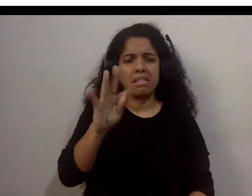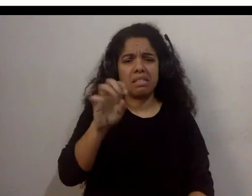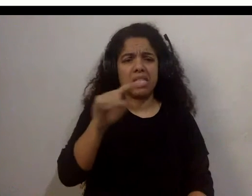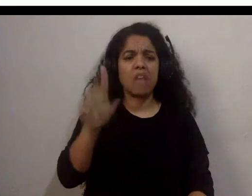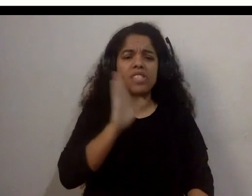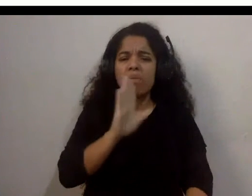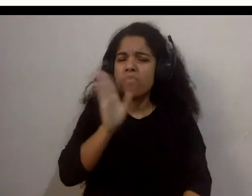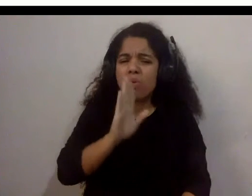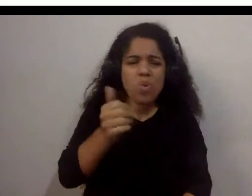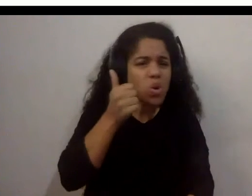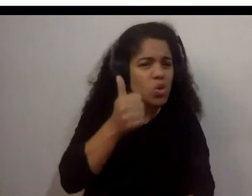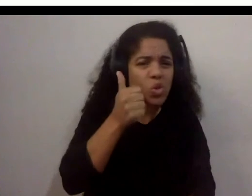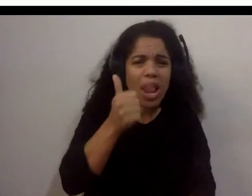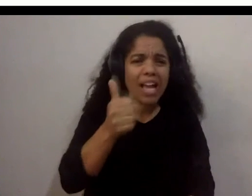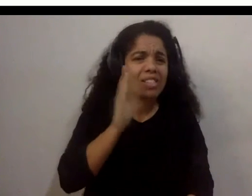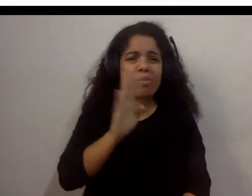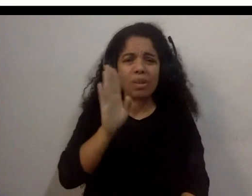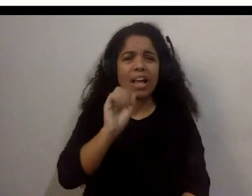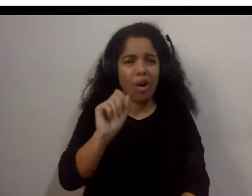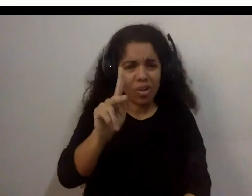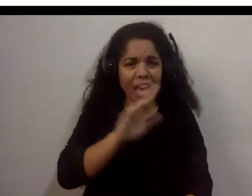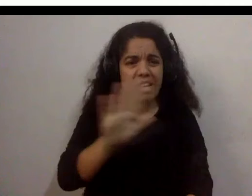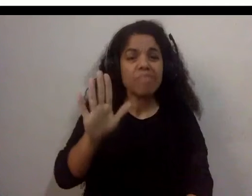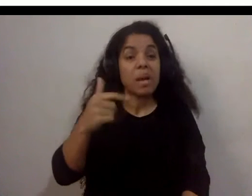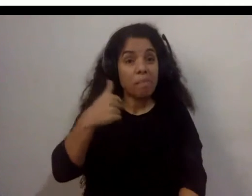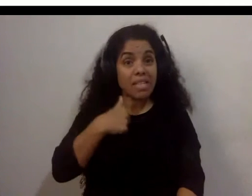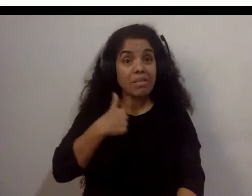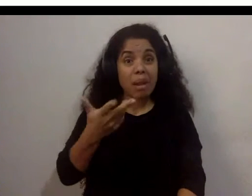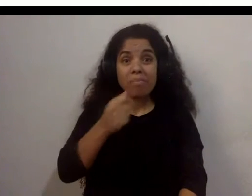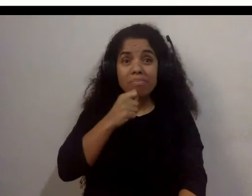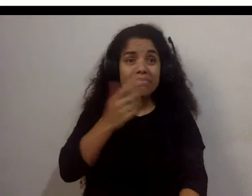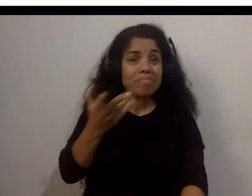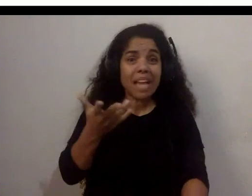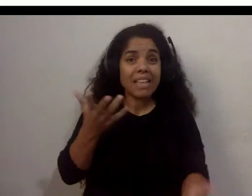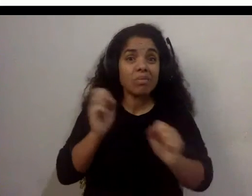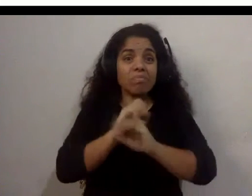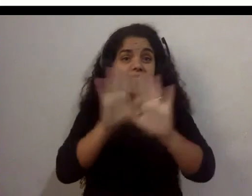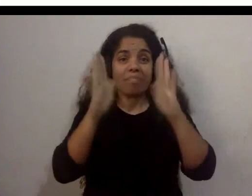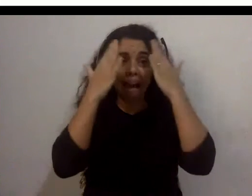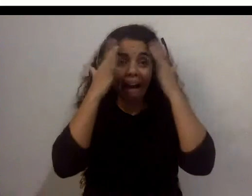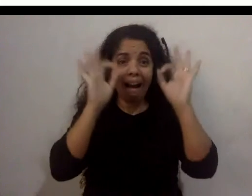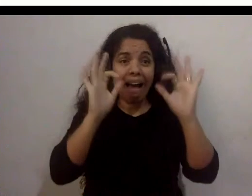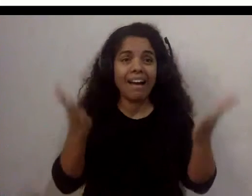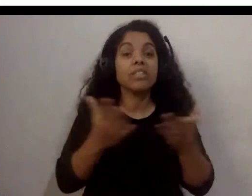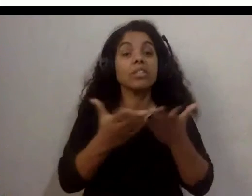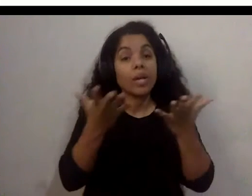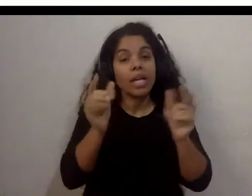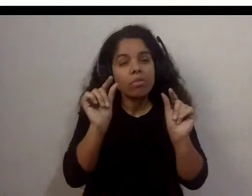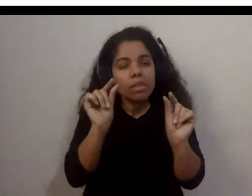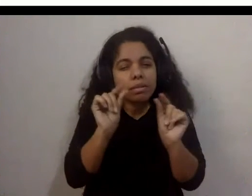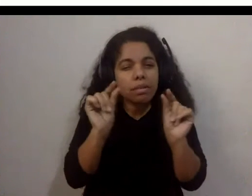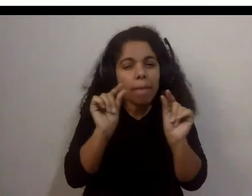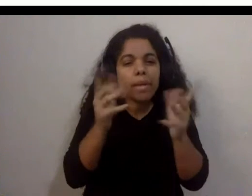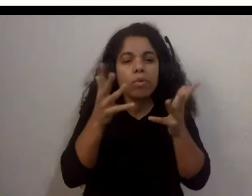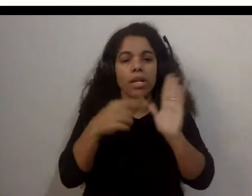legal, eu acho isso muito legal, mas assim, para mim isso ainda não ficou muito bem claro. E aí eu queria tirar um tempinho só para